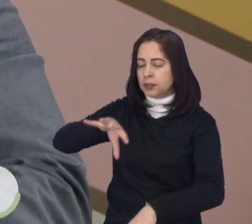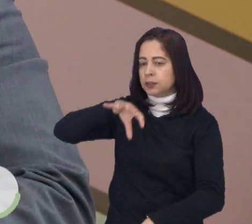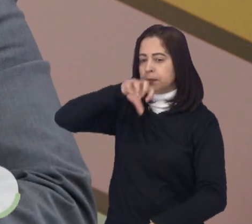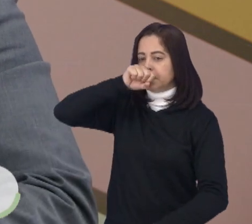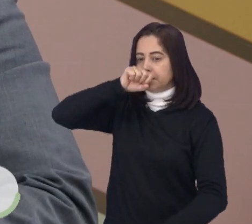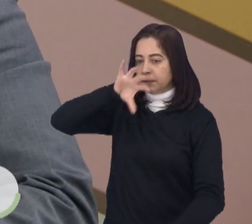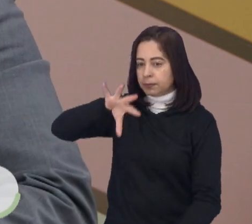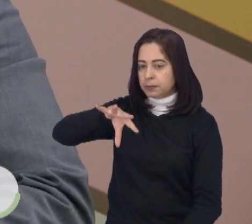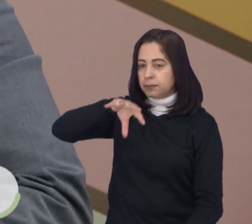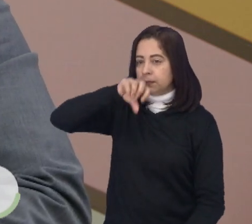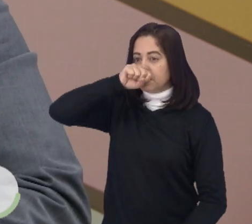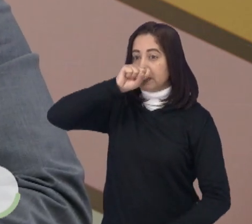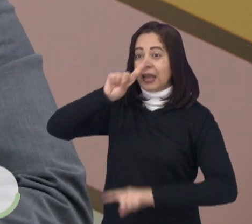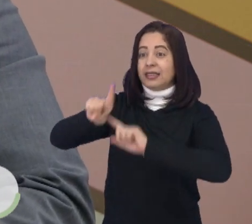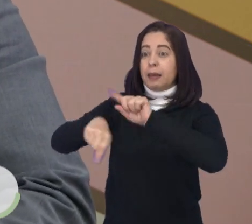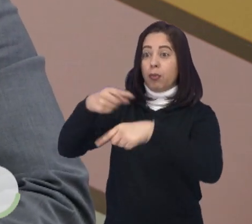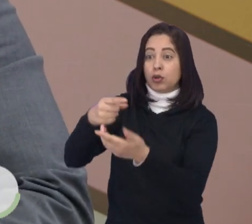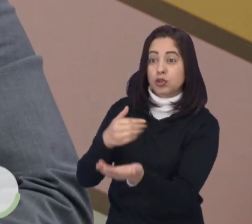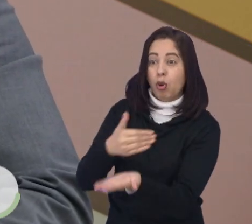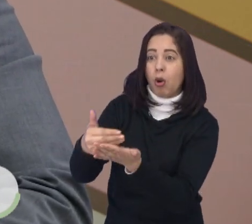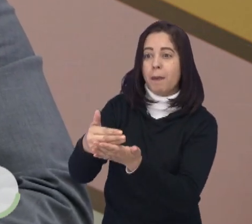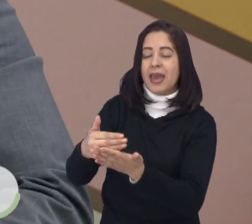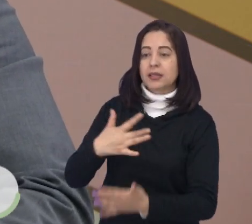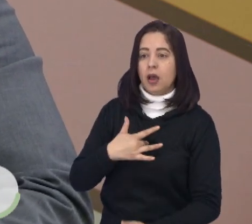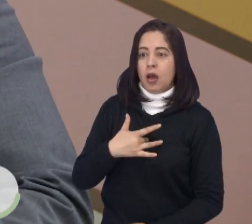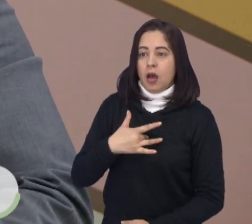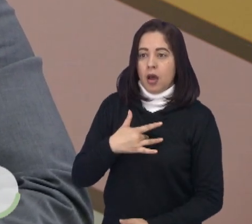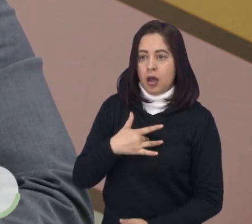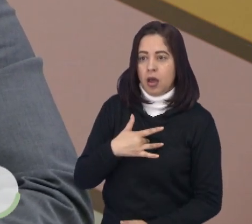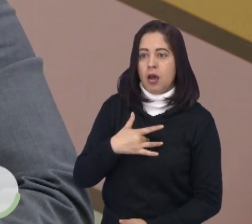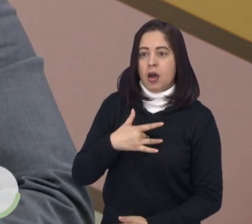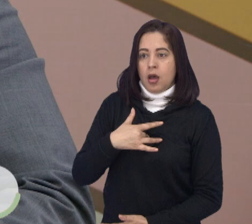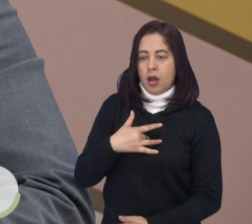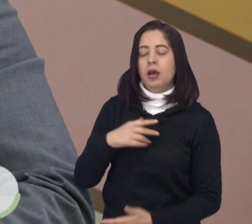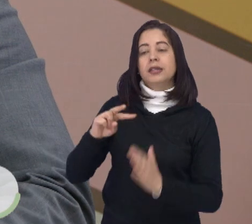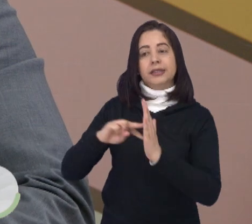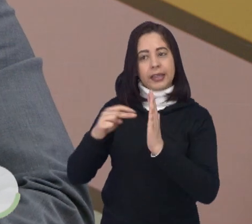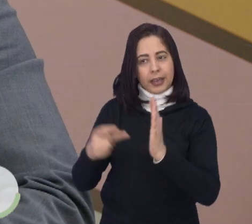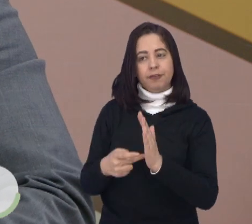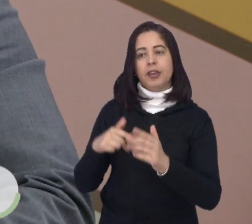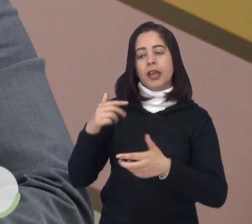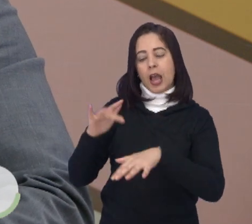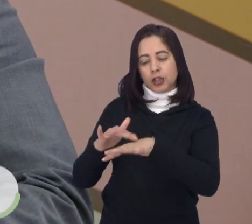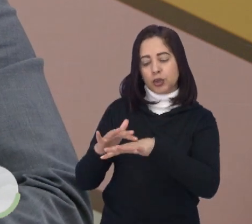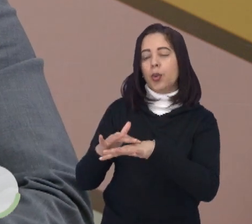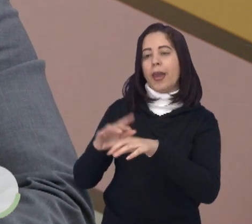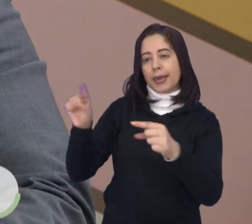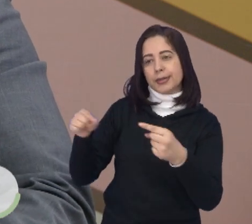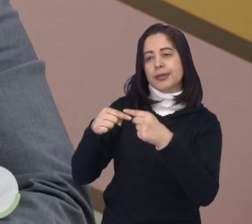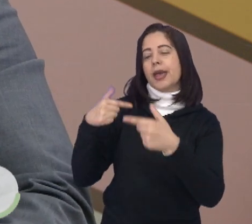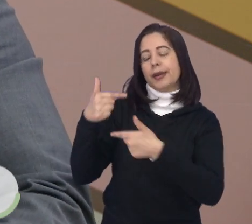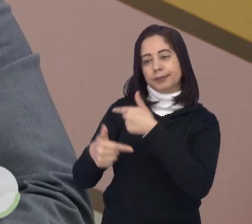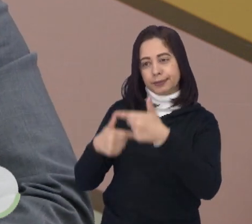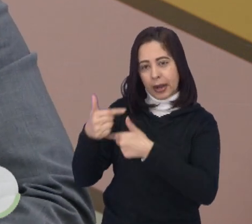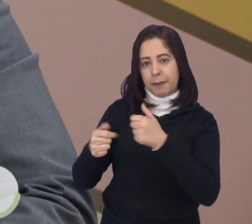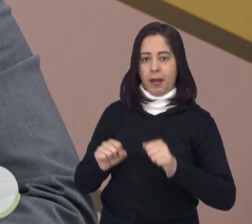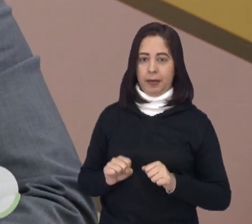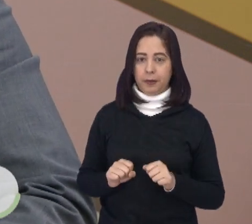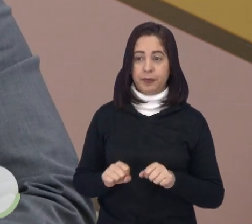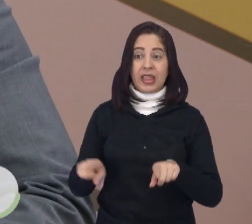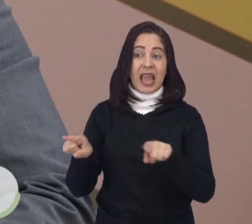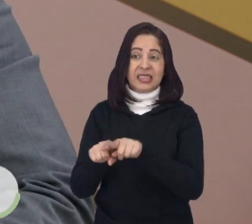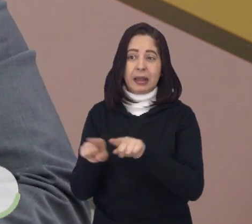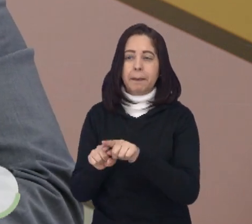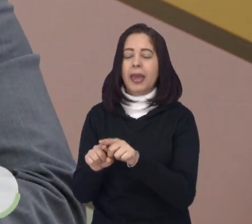podem desencadear uma asma. Um quadro, por exemplo, de Lea-Dort, né? São doenças osteomusculares relacionadas